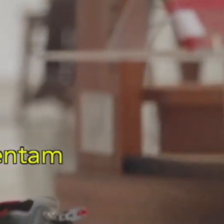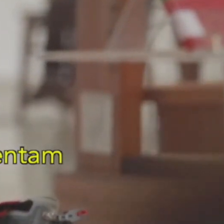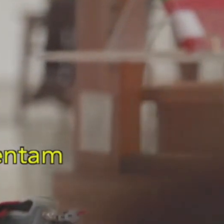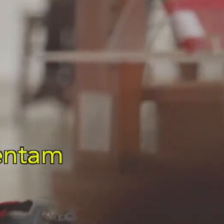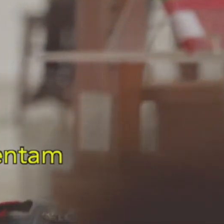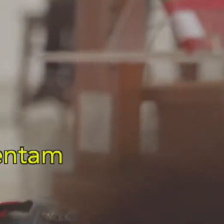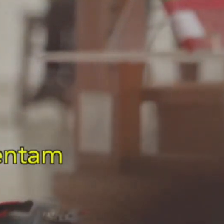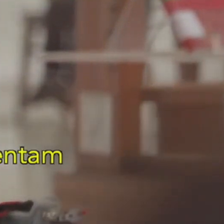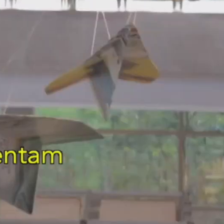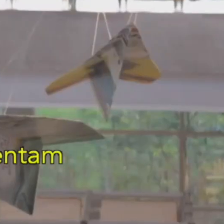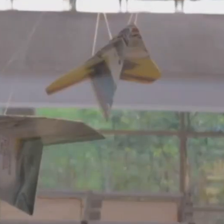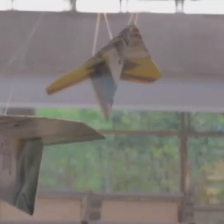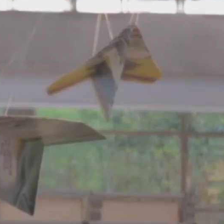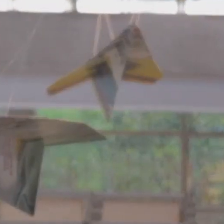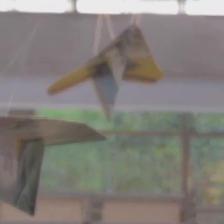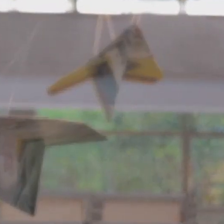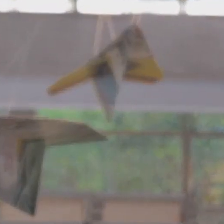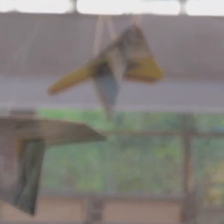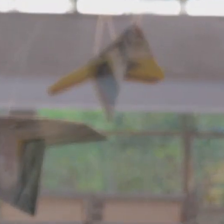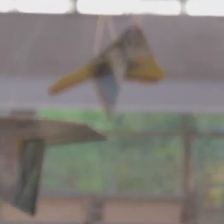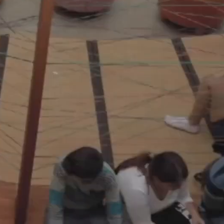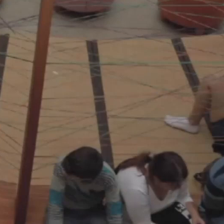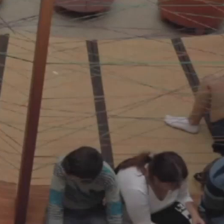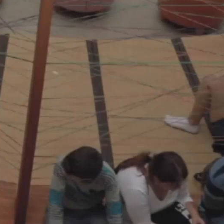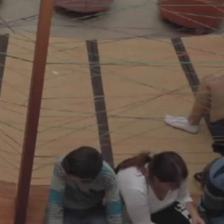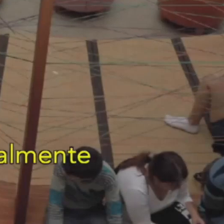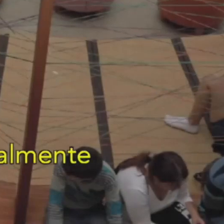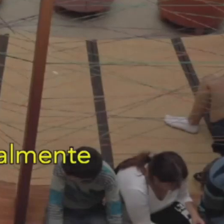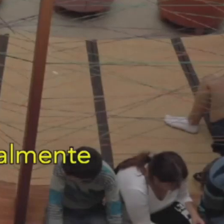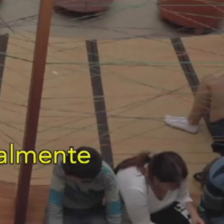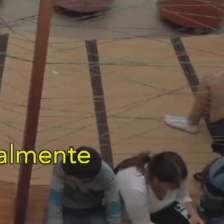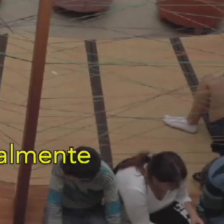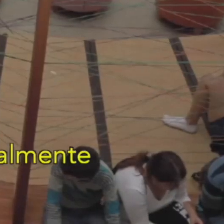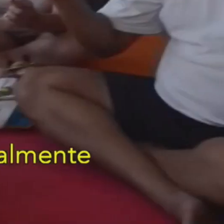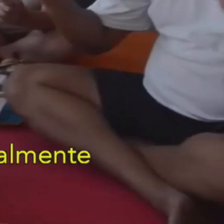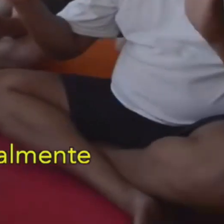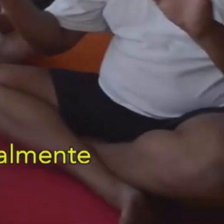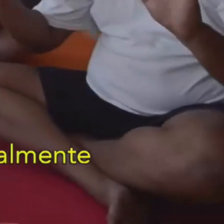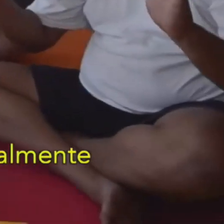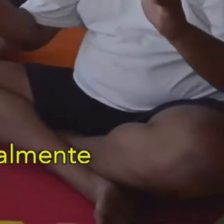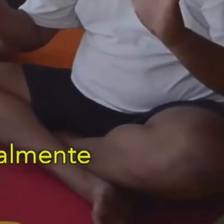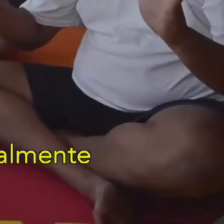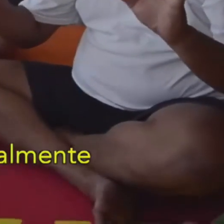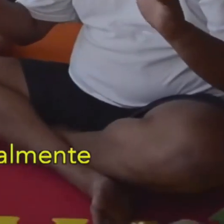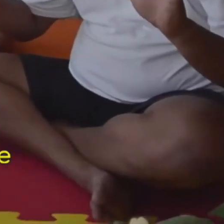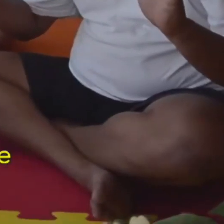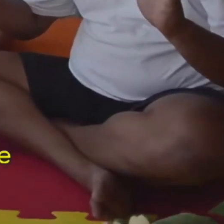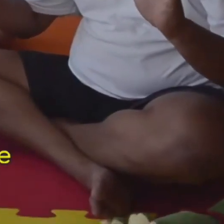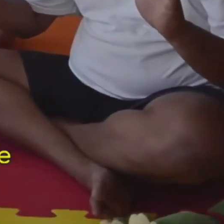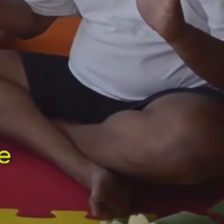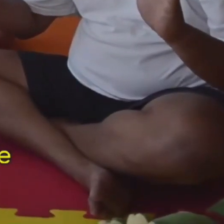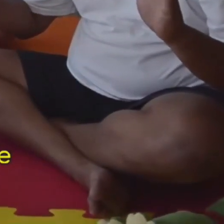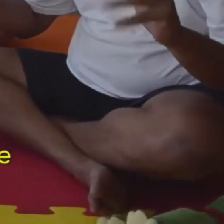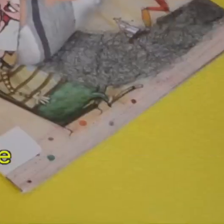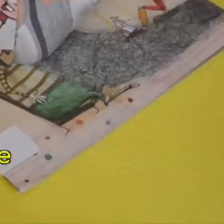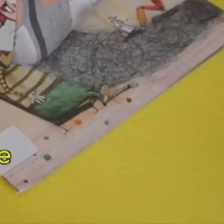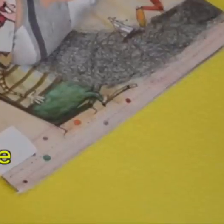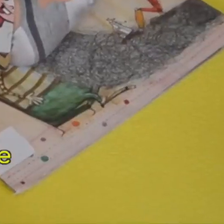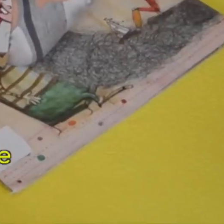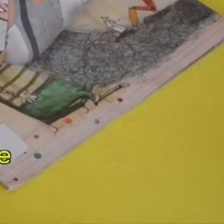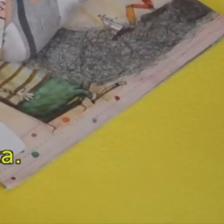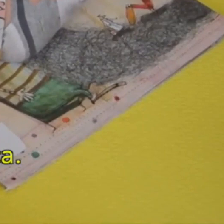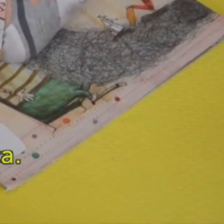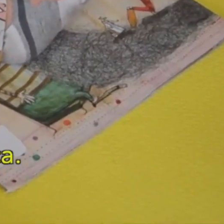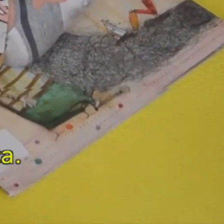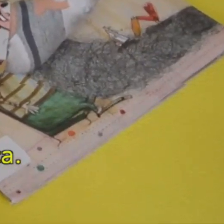isso que conquista os que frequentam a BSP e a BVL. Ambas são consideradas internacionalmente a vanguarda do que se